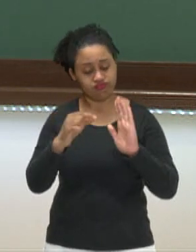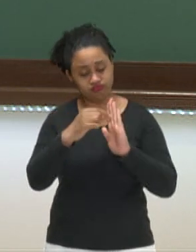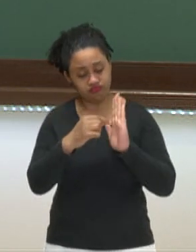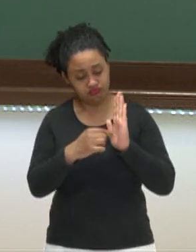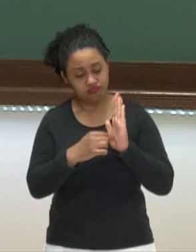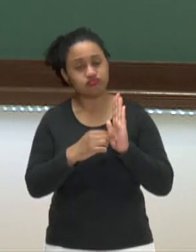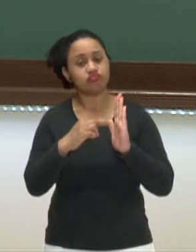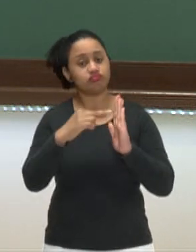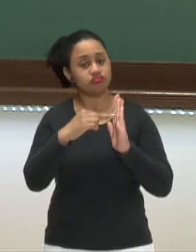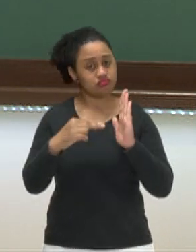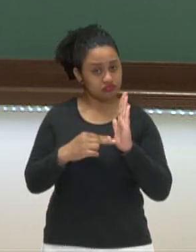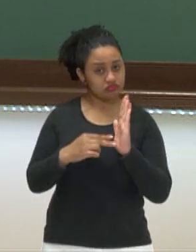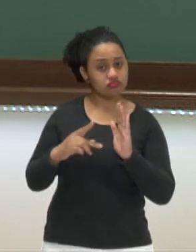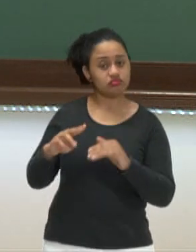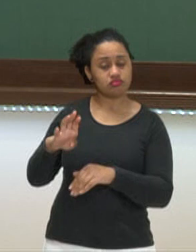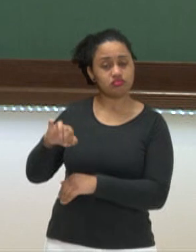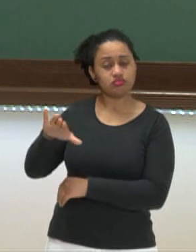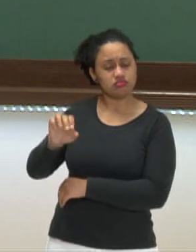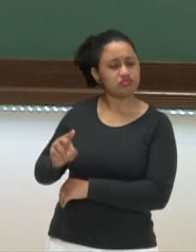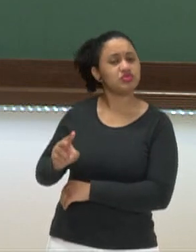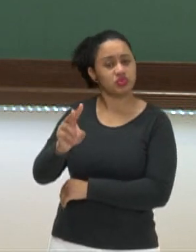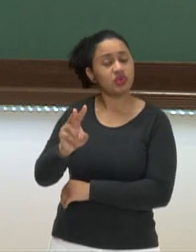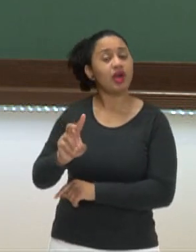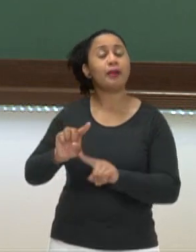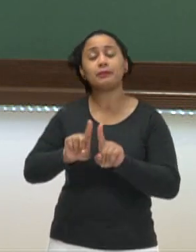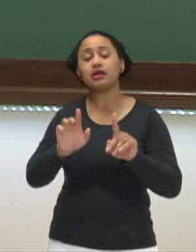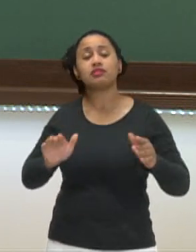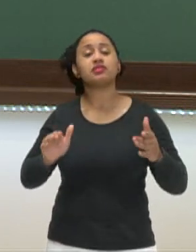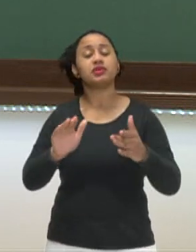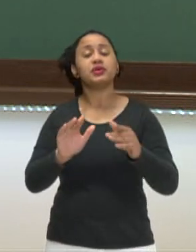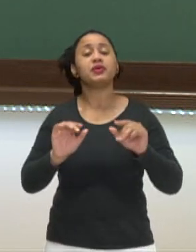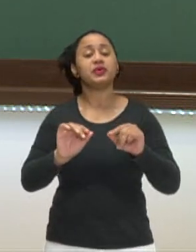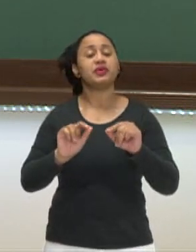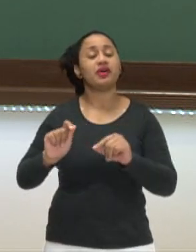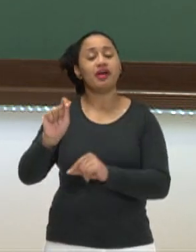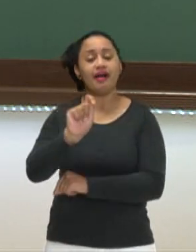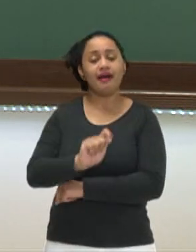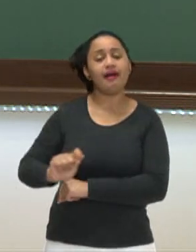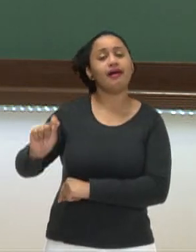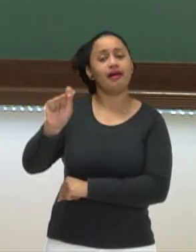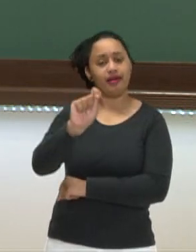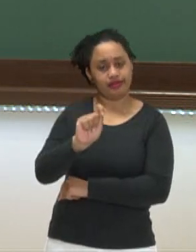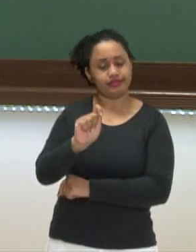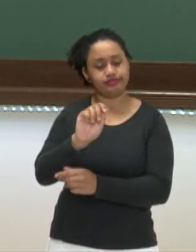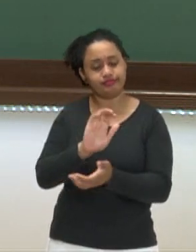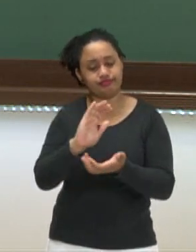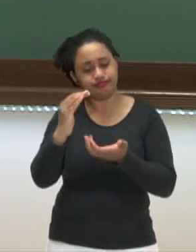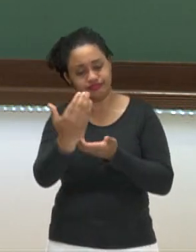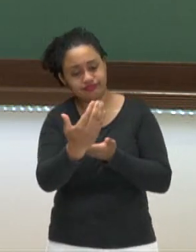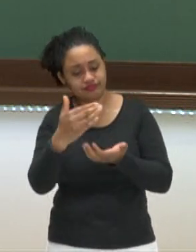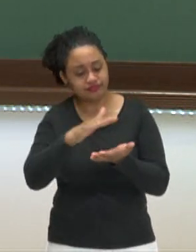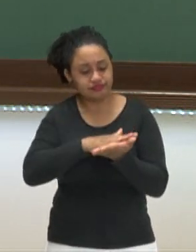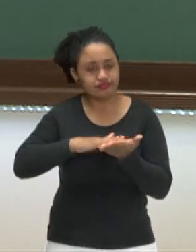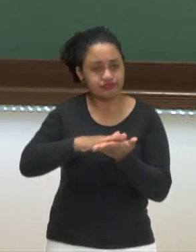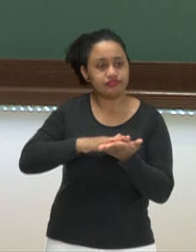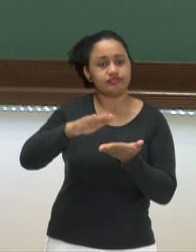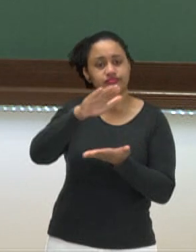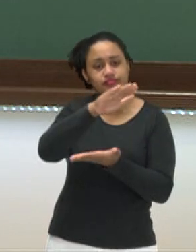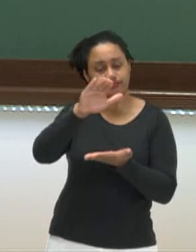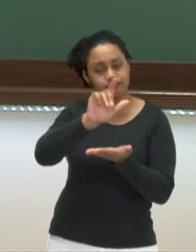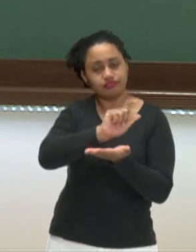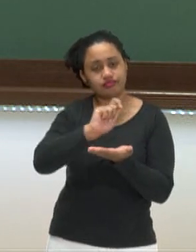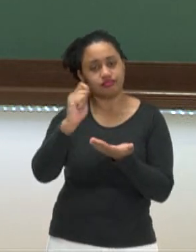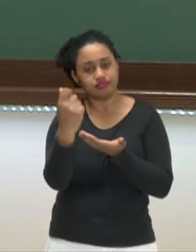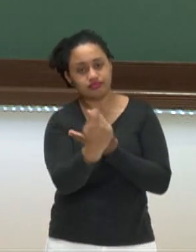prisma, ou seja, continuar a nossa conversa, mais especificamente falando sobre área, né? Sobre a área do prisma,